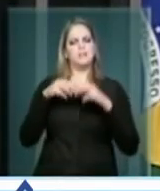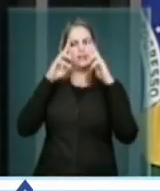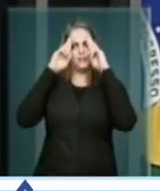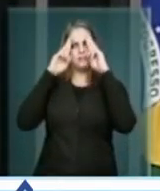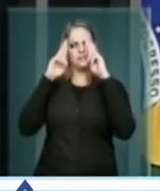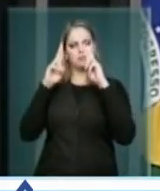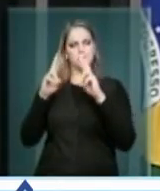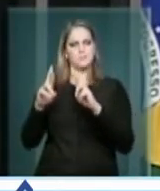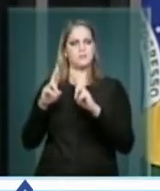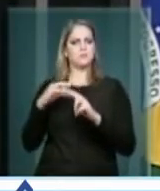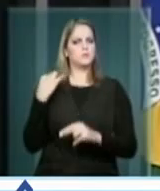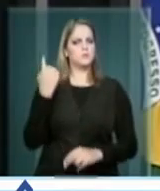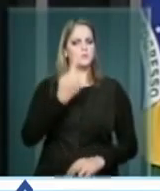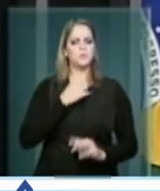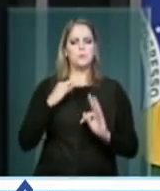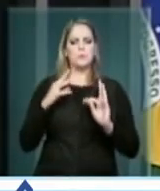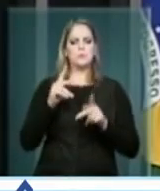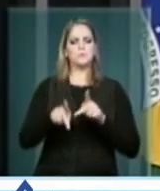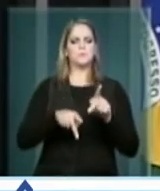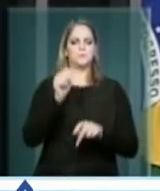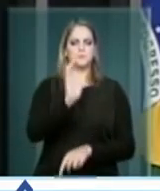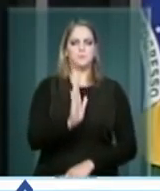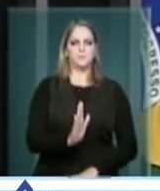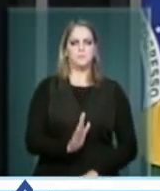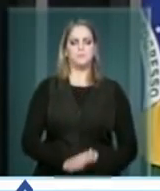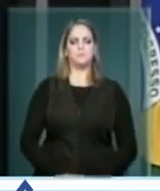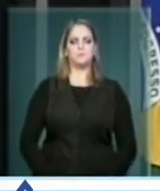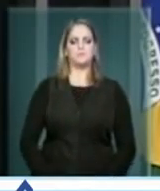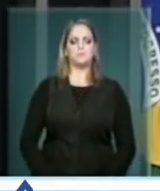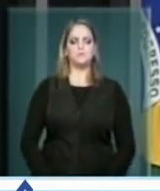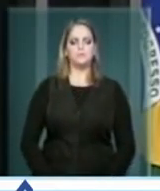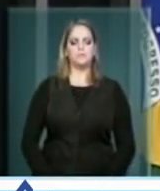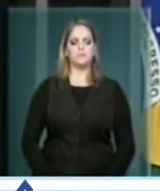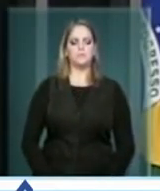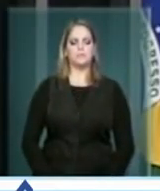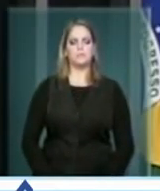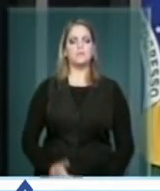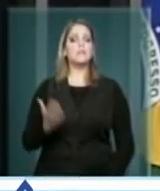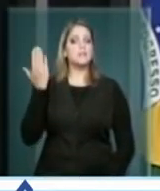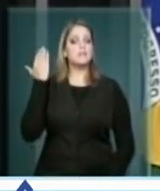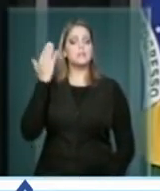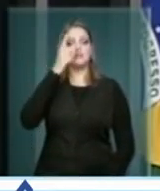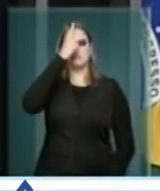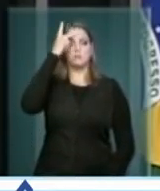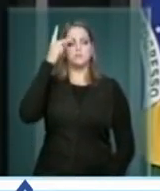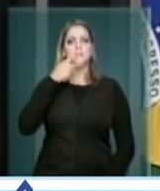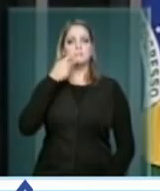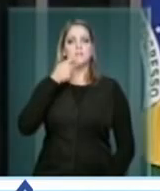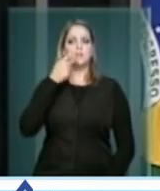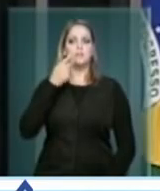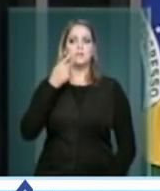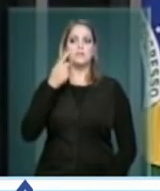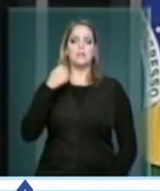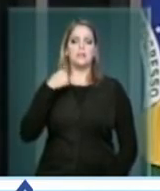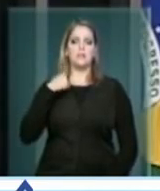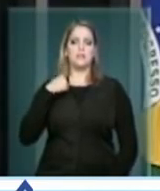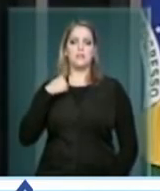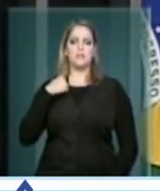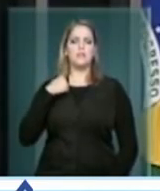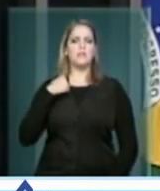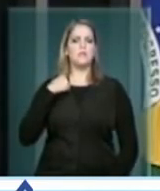de todos os brasileiros. Mas quando aqui se mencionou a circunstância de eu ter chegado do Ceará